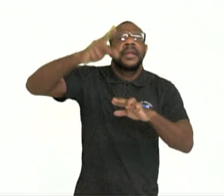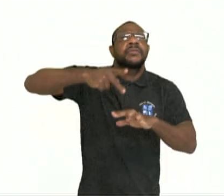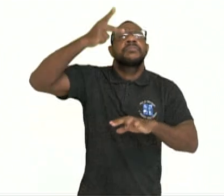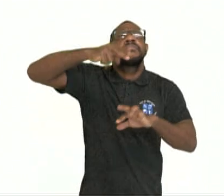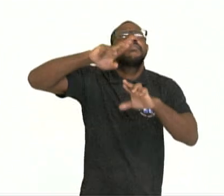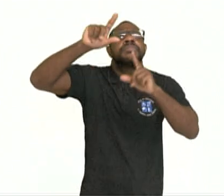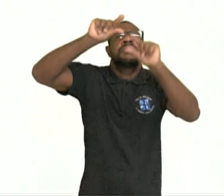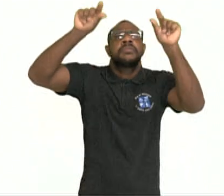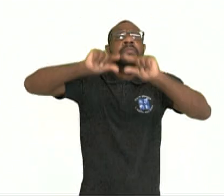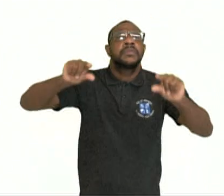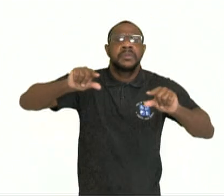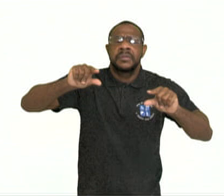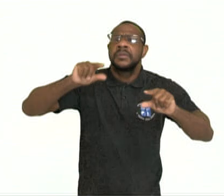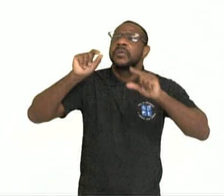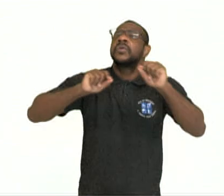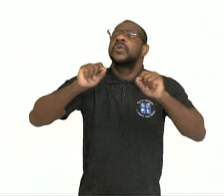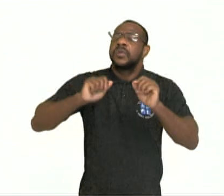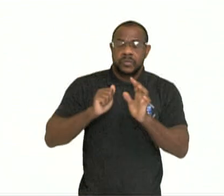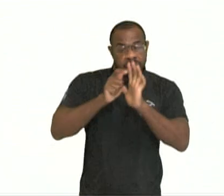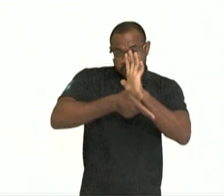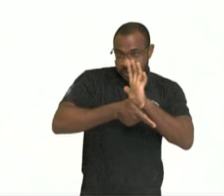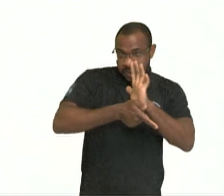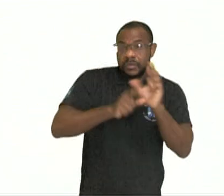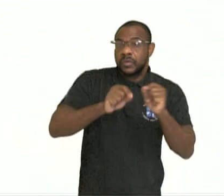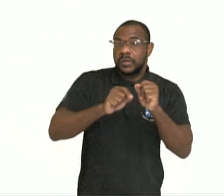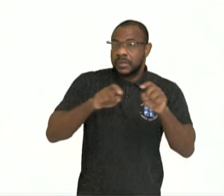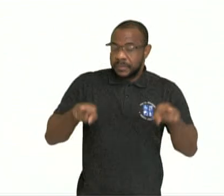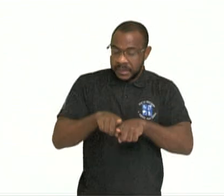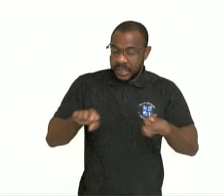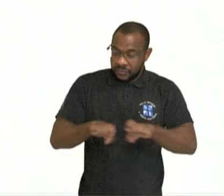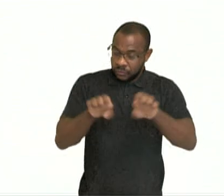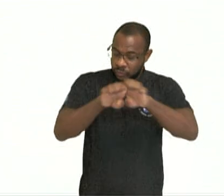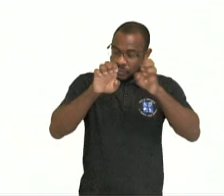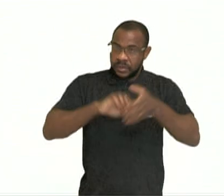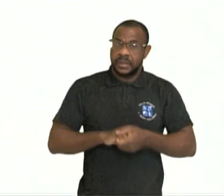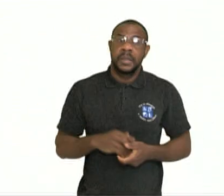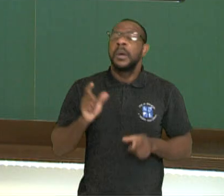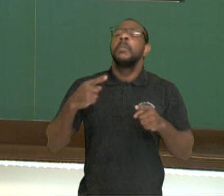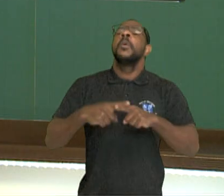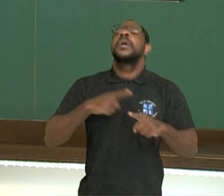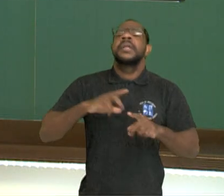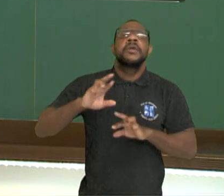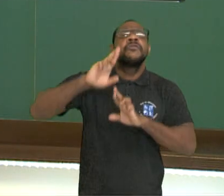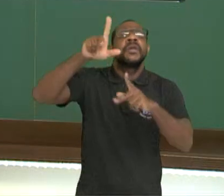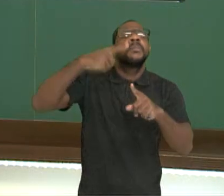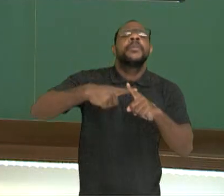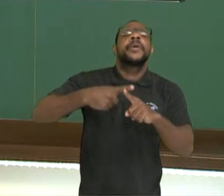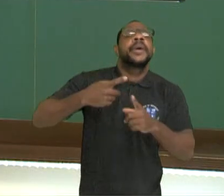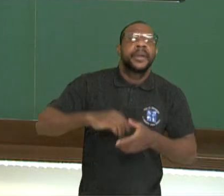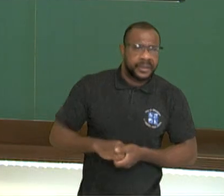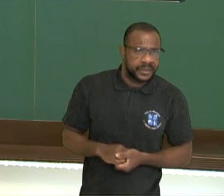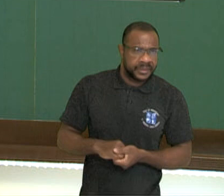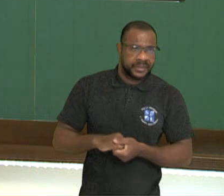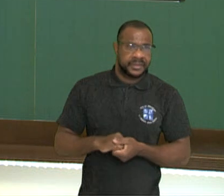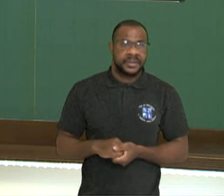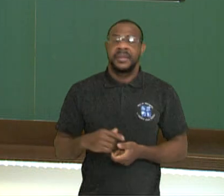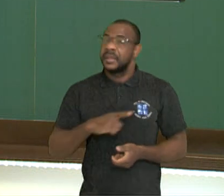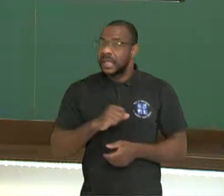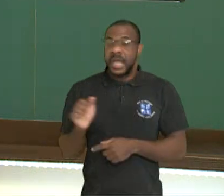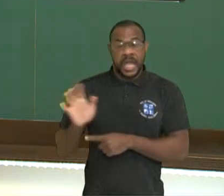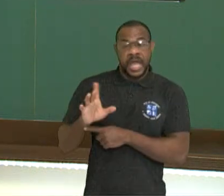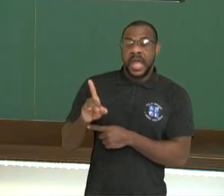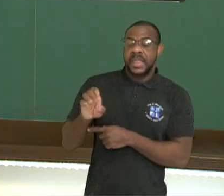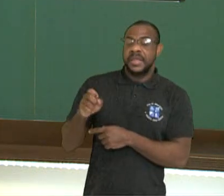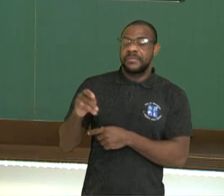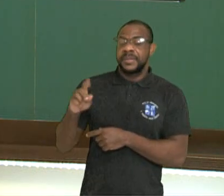duas, com base nos gêneros e seus suportes? Por que há essa diferença? Nós temos aqui a finalização, a despedida